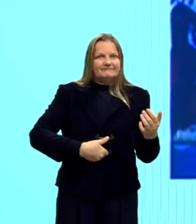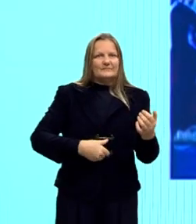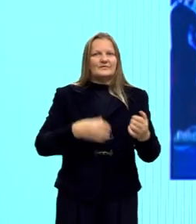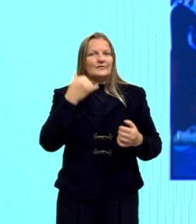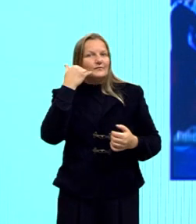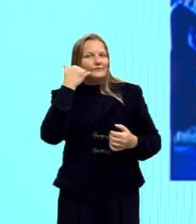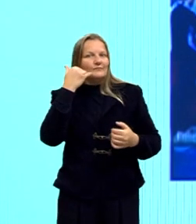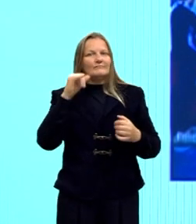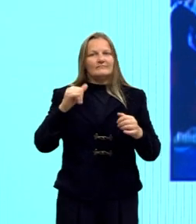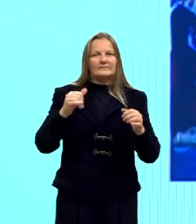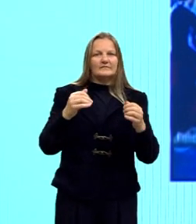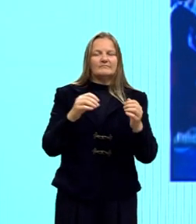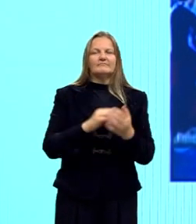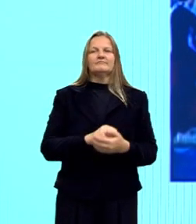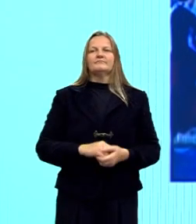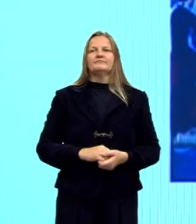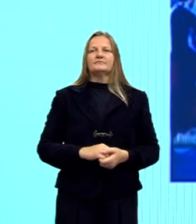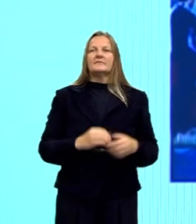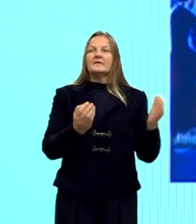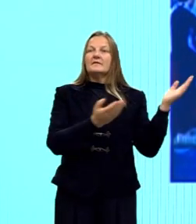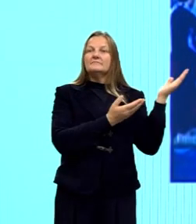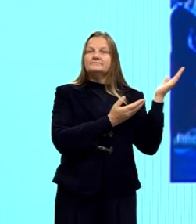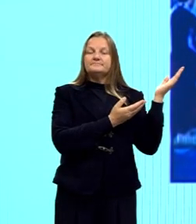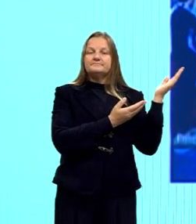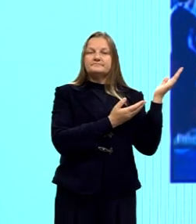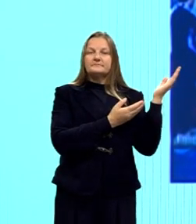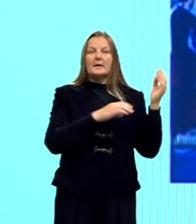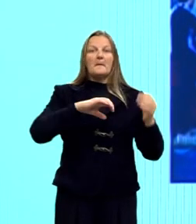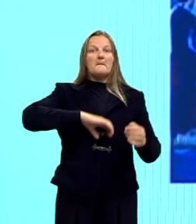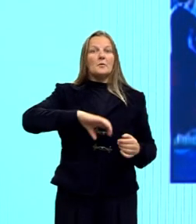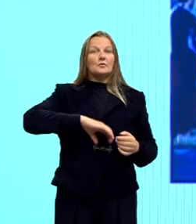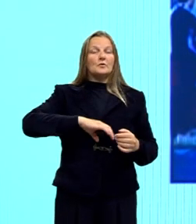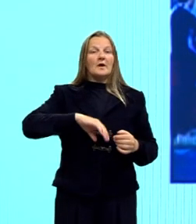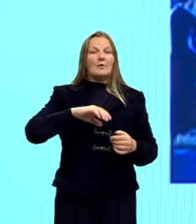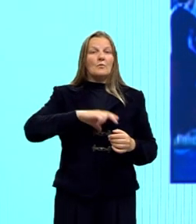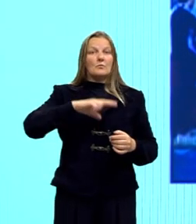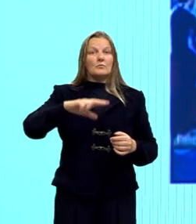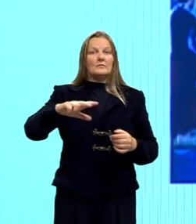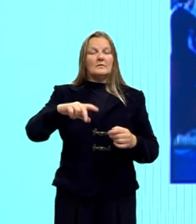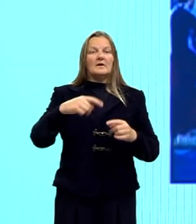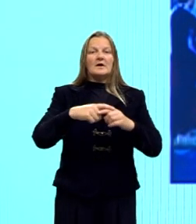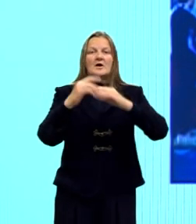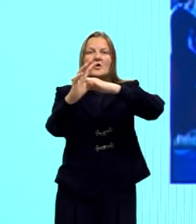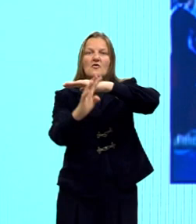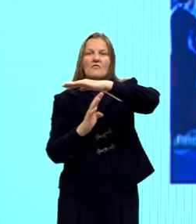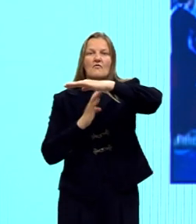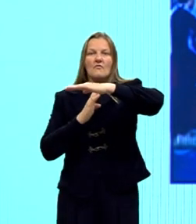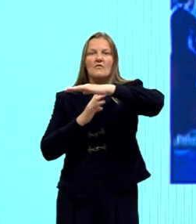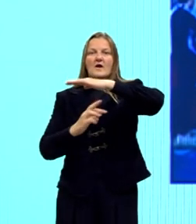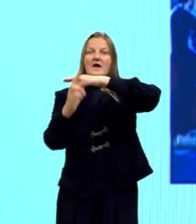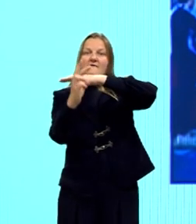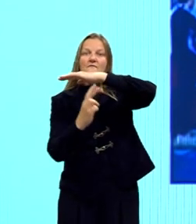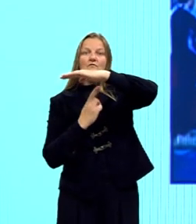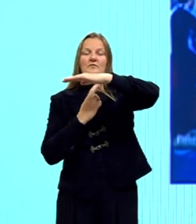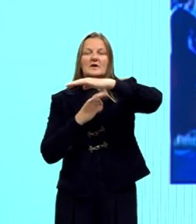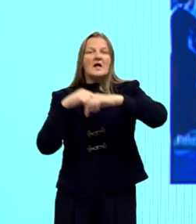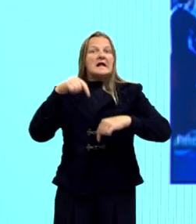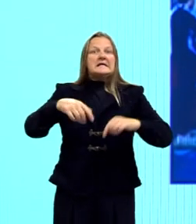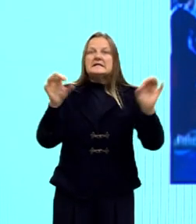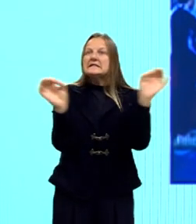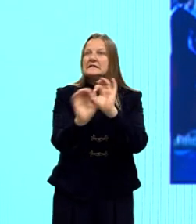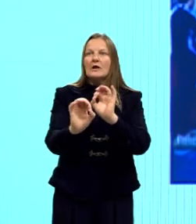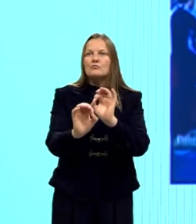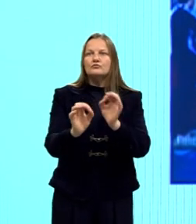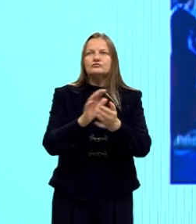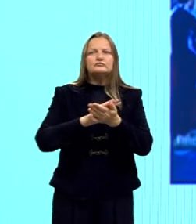em outdoor em Portugal falando isso só refugiados aqui não não não queremos pessoas aqui eles vão trazer